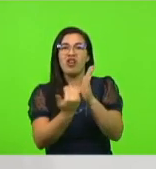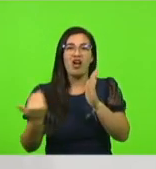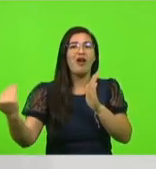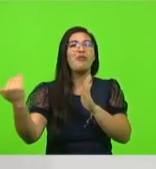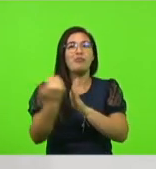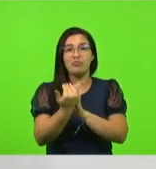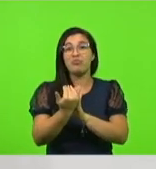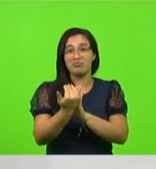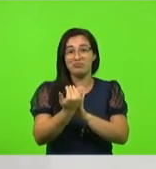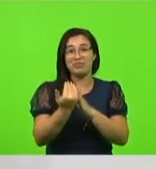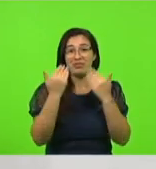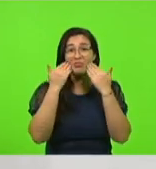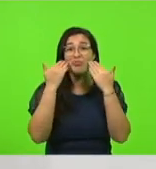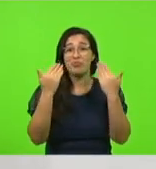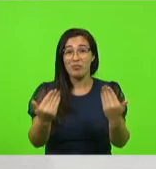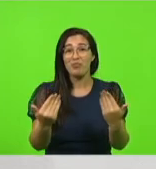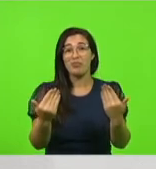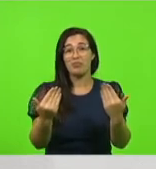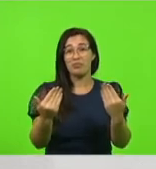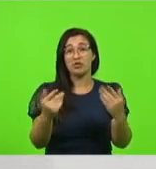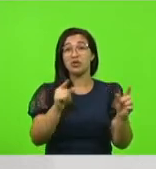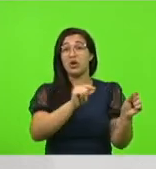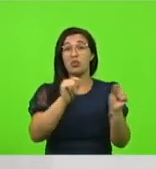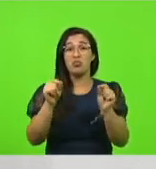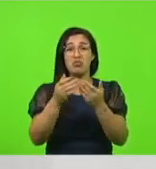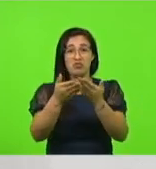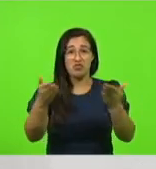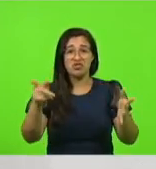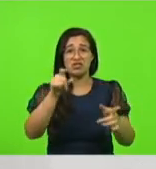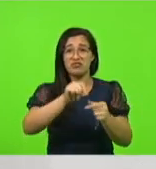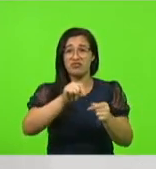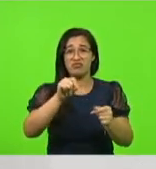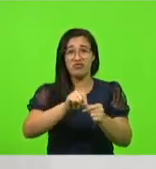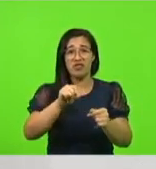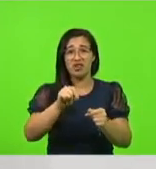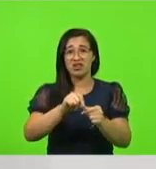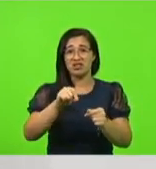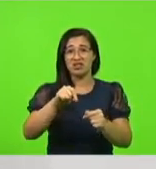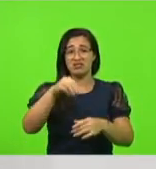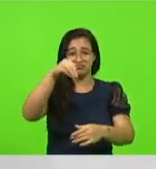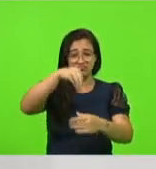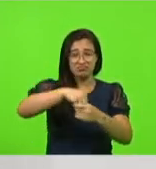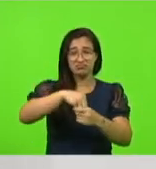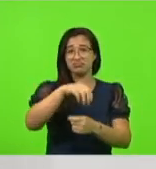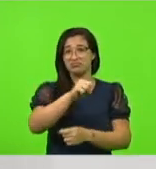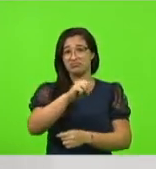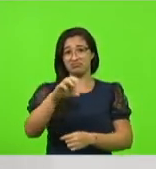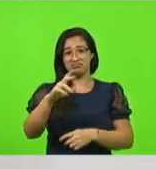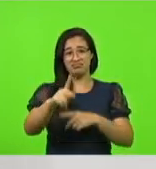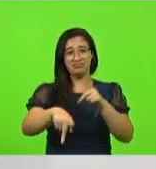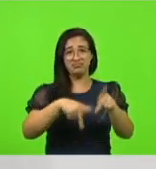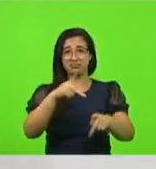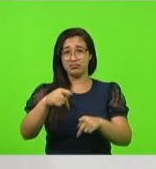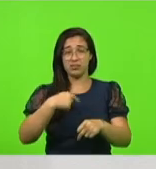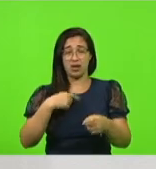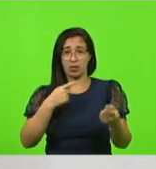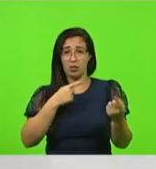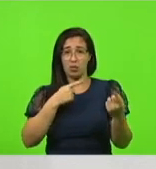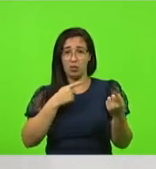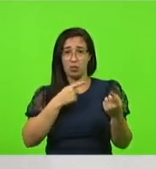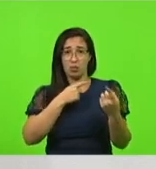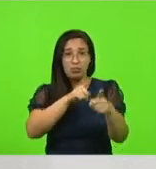vontade de mostrar o que vocês estão fazendo com os catarinenses. Como eu falei, não sou oposição, eu